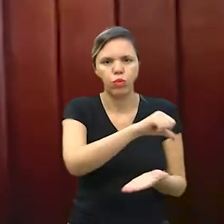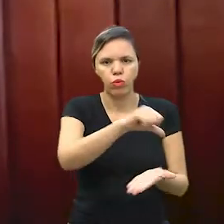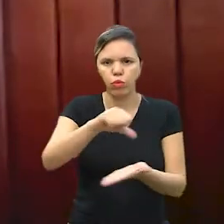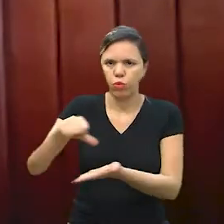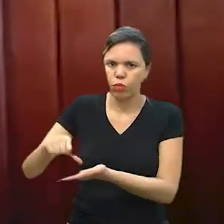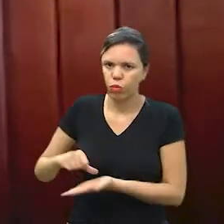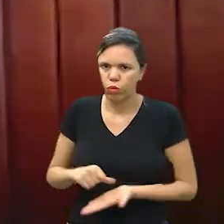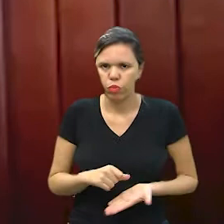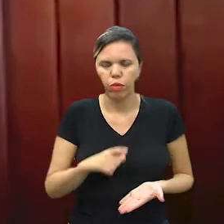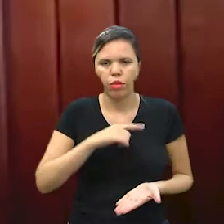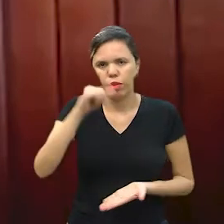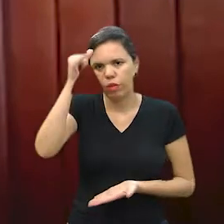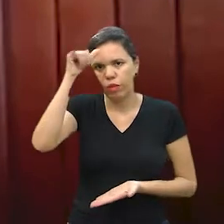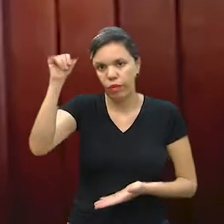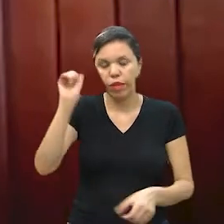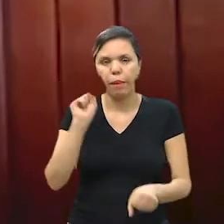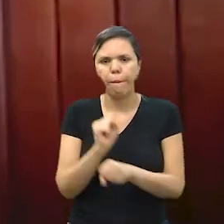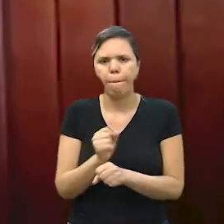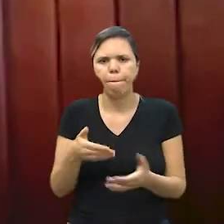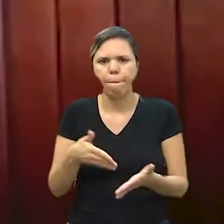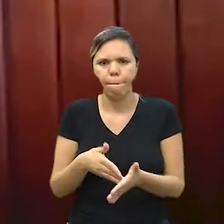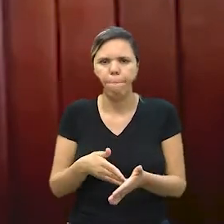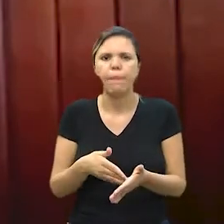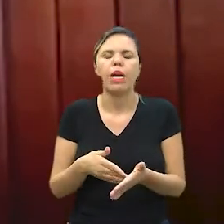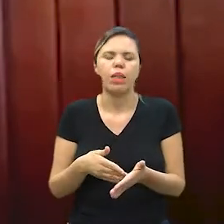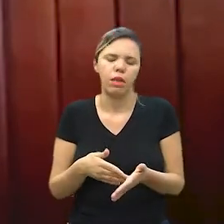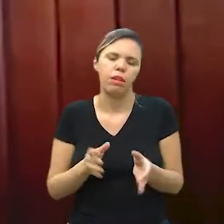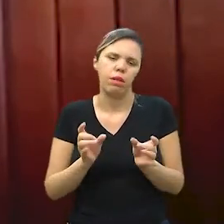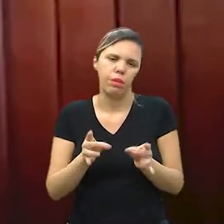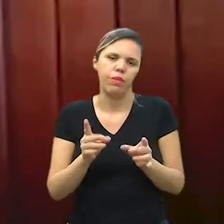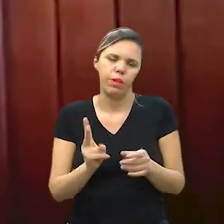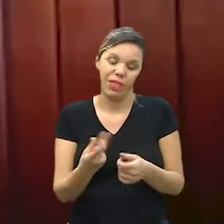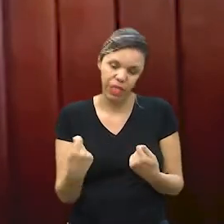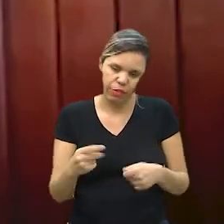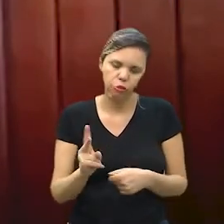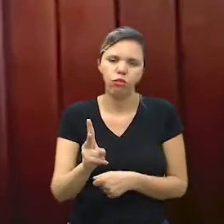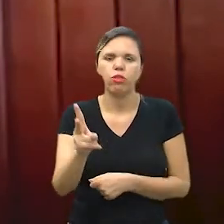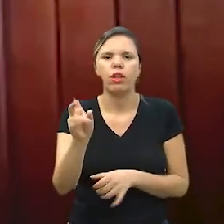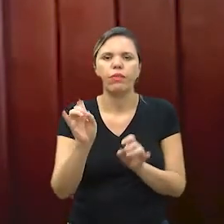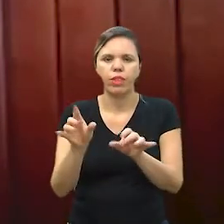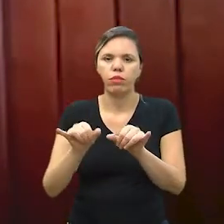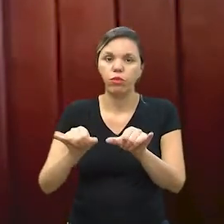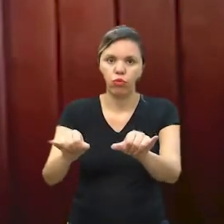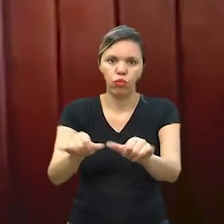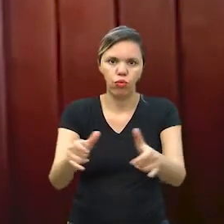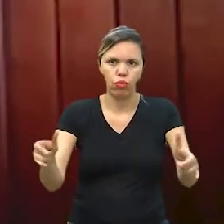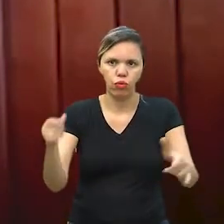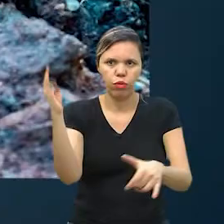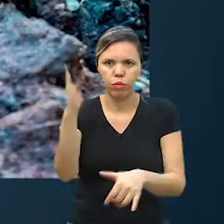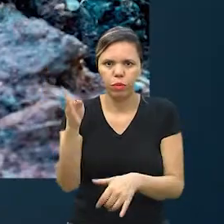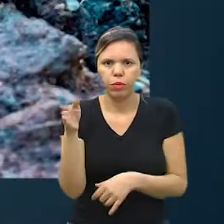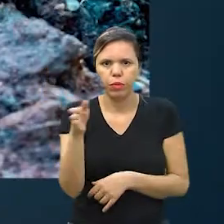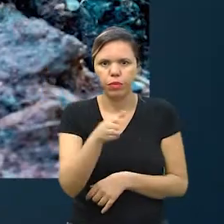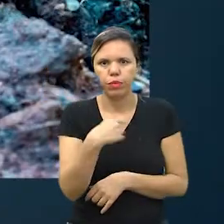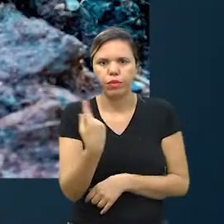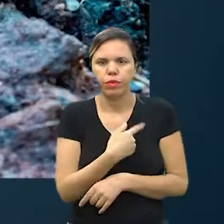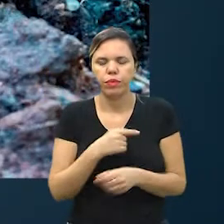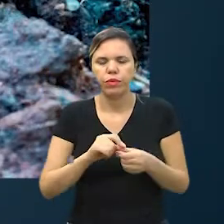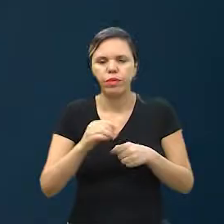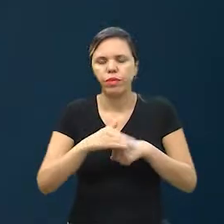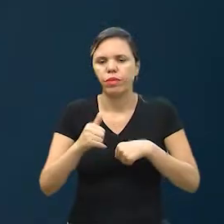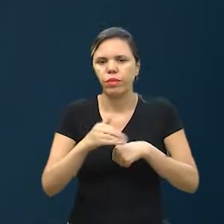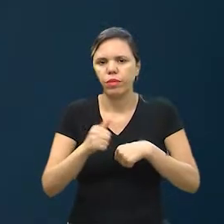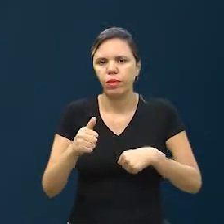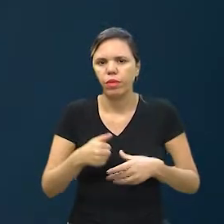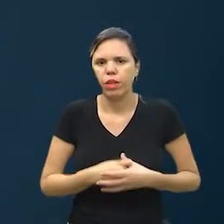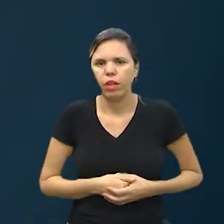regiões, justamente para evitar gargalo, evitar rupturas de fornecimento para esses grandes hipermercados. Mas nós fazíamos tudo com muito